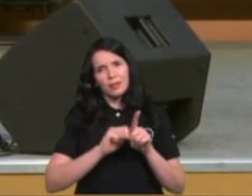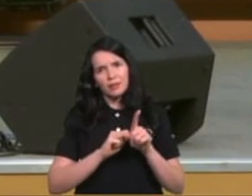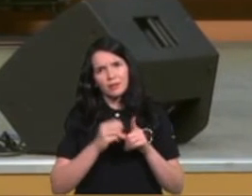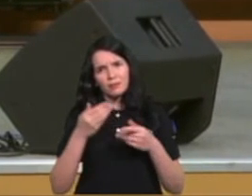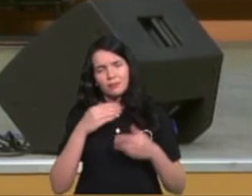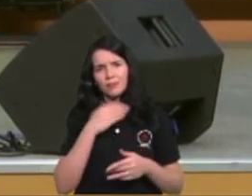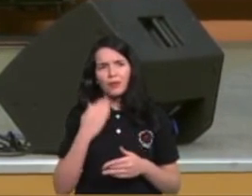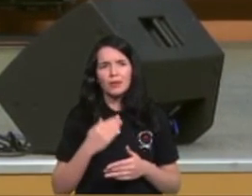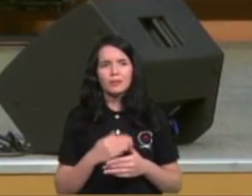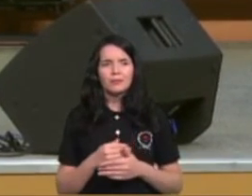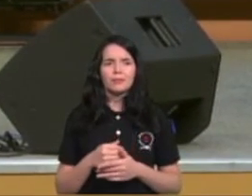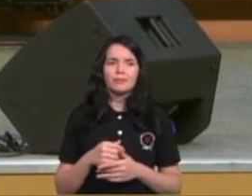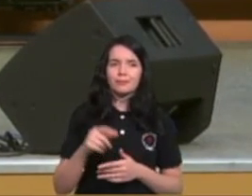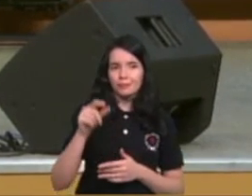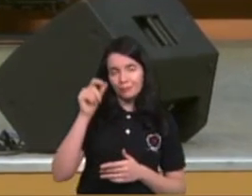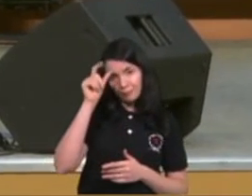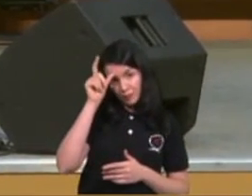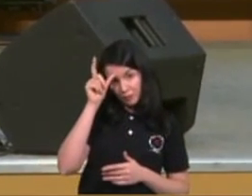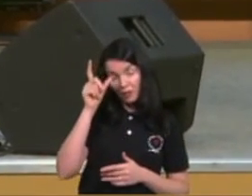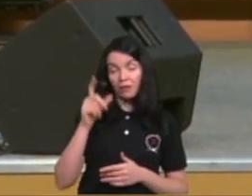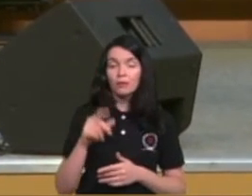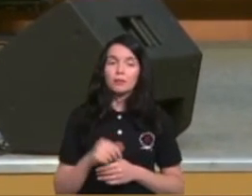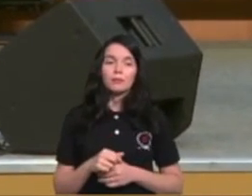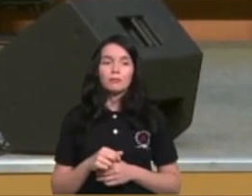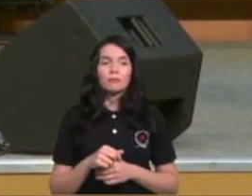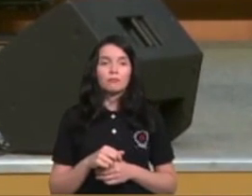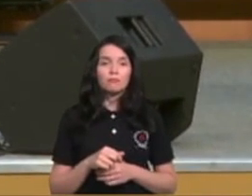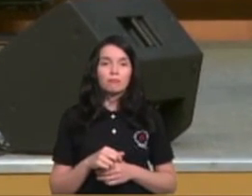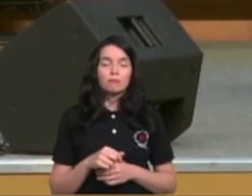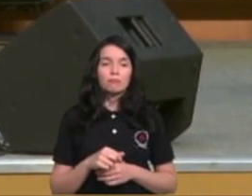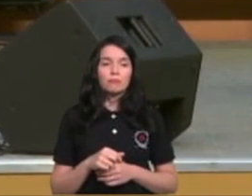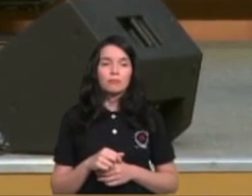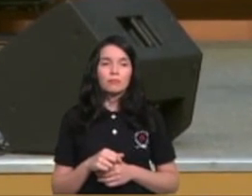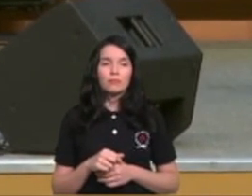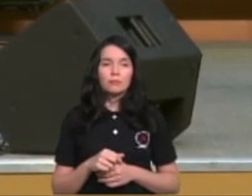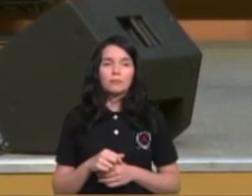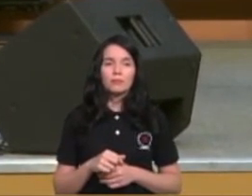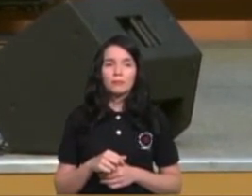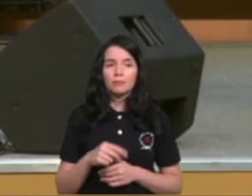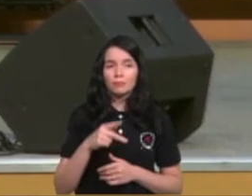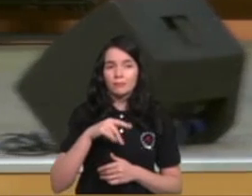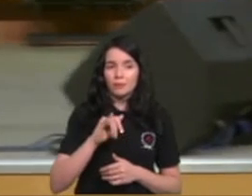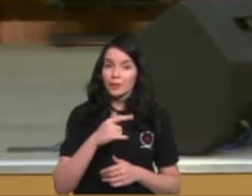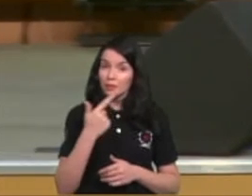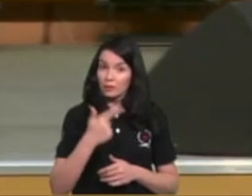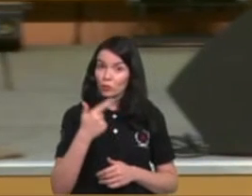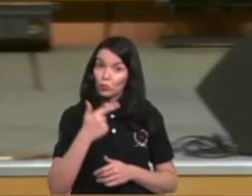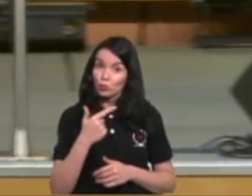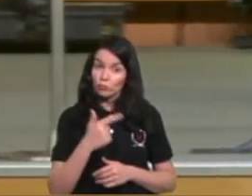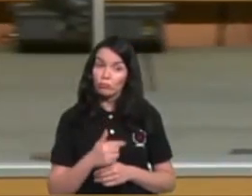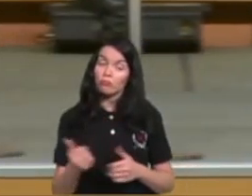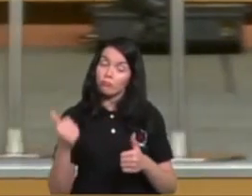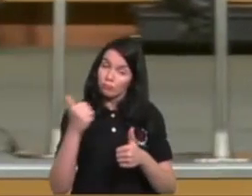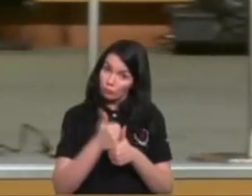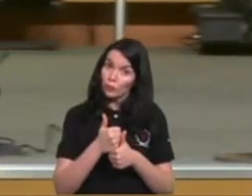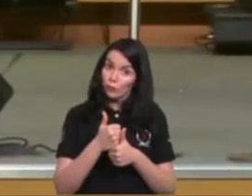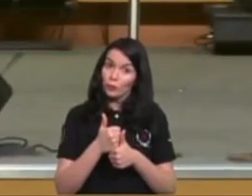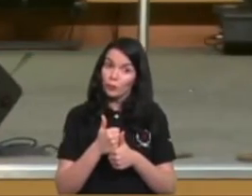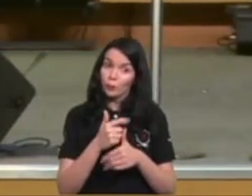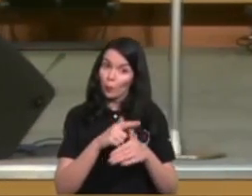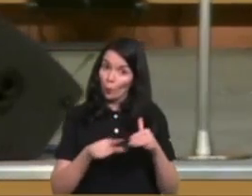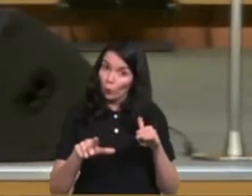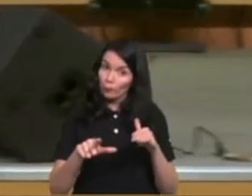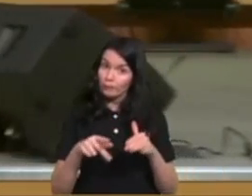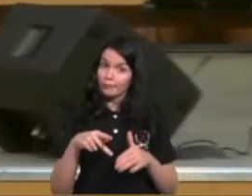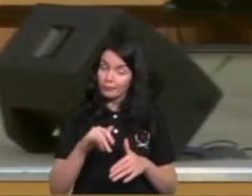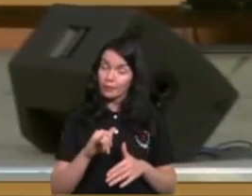irmão mais velho um tio um vizinho um padrasto um avô Pode ocupar o vazio